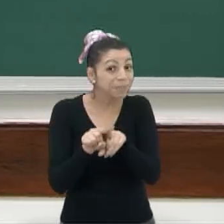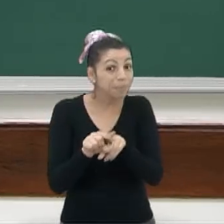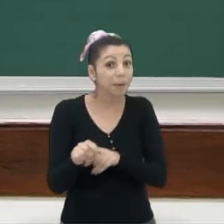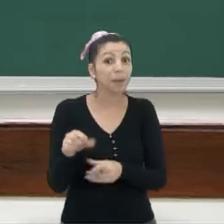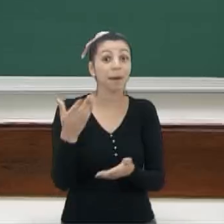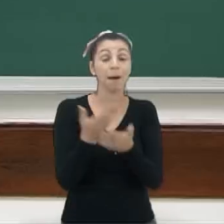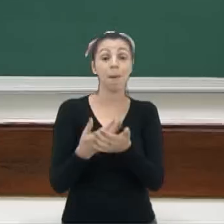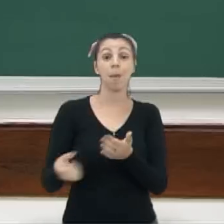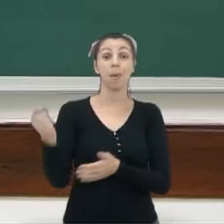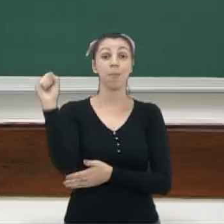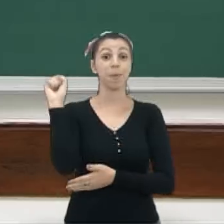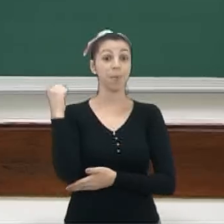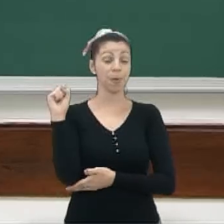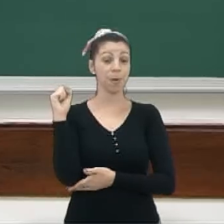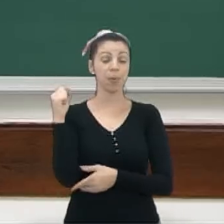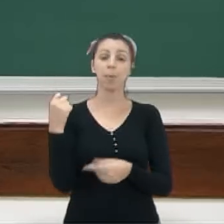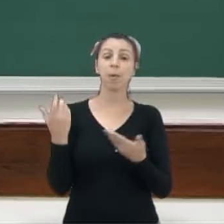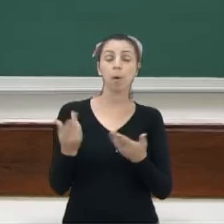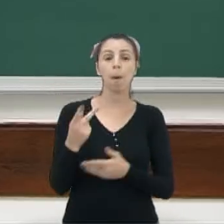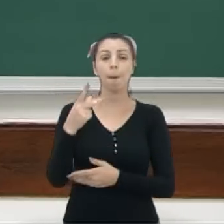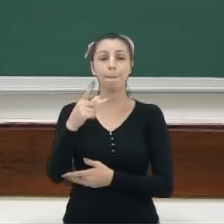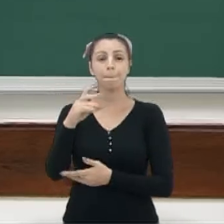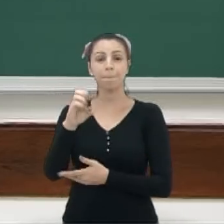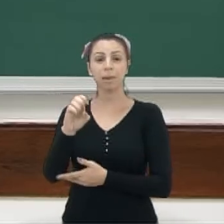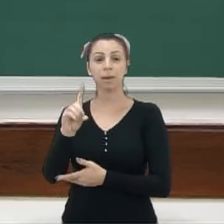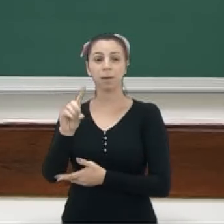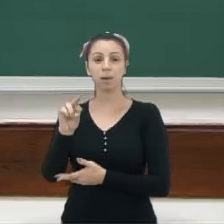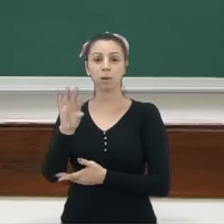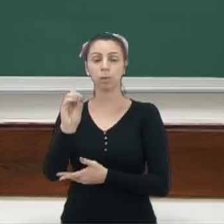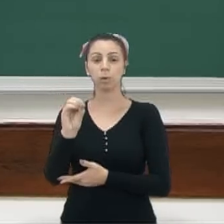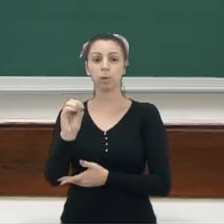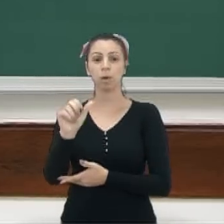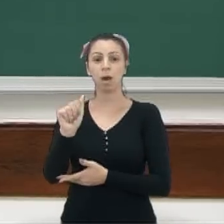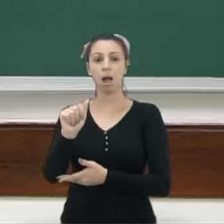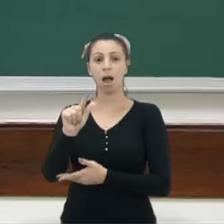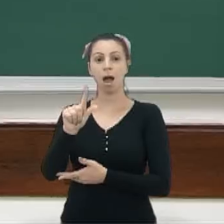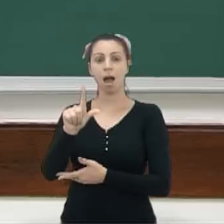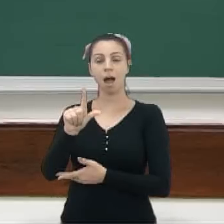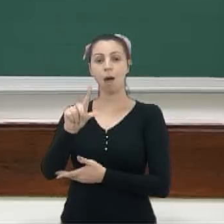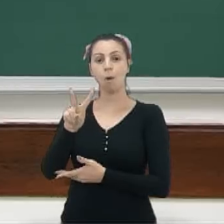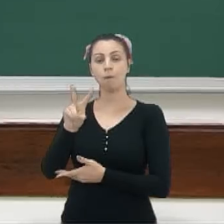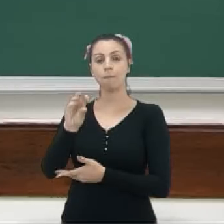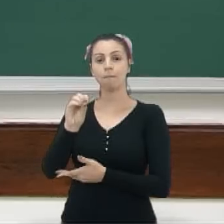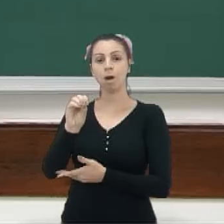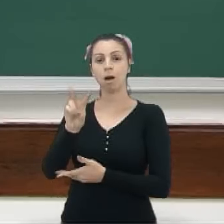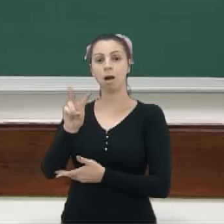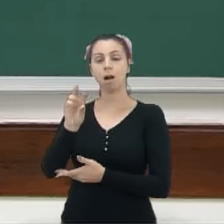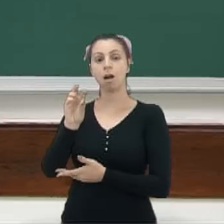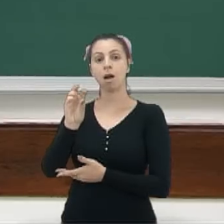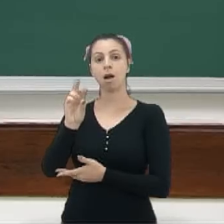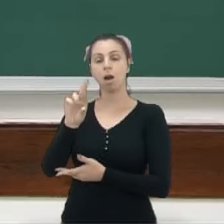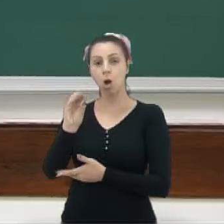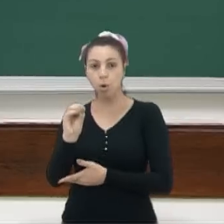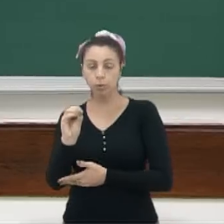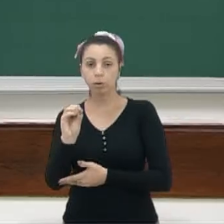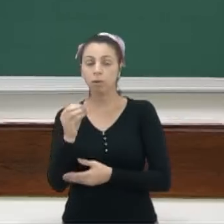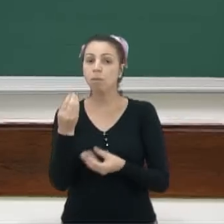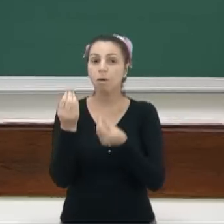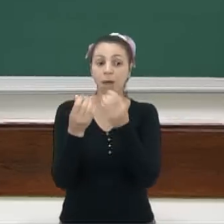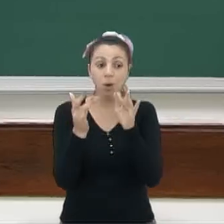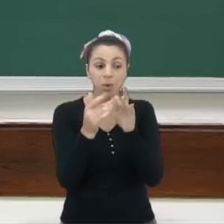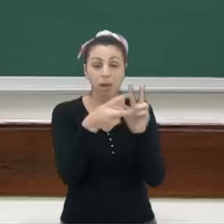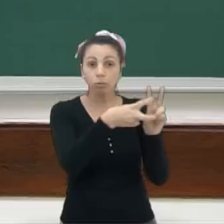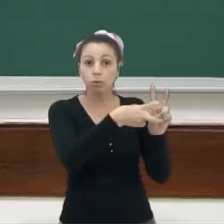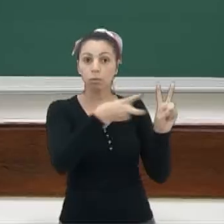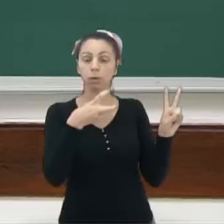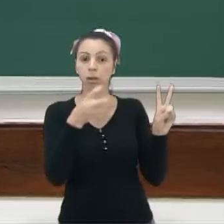gente quer saber como foi que Pedro Álvares Cabral chegou no Brasil. Como foi o contato dele com os índios. Então a gente vai entender o nosso caso.